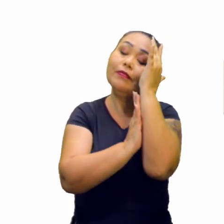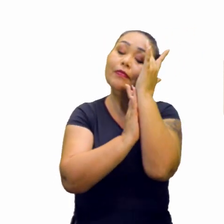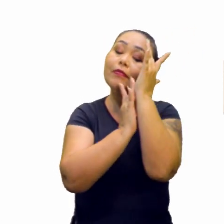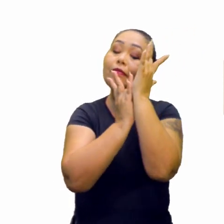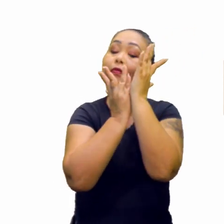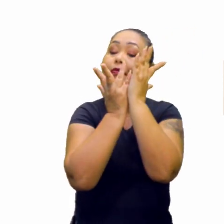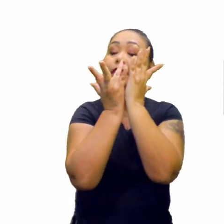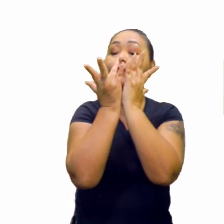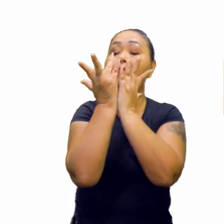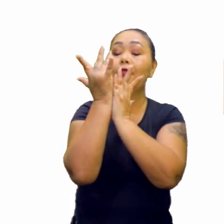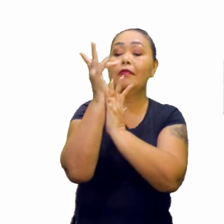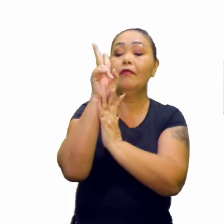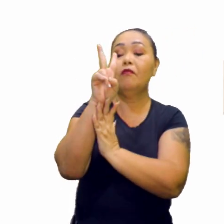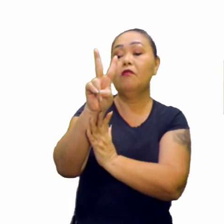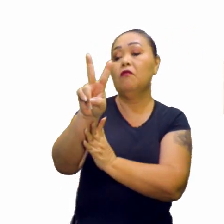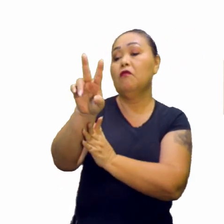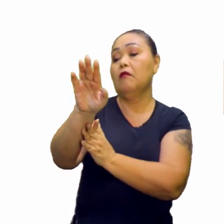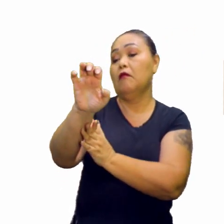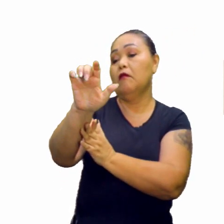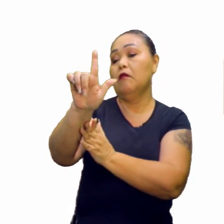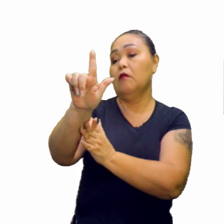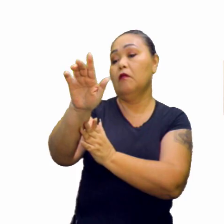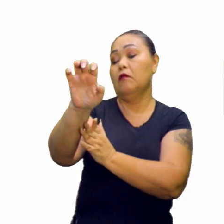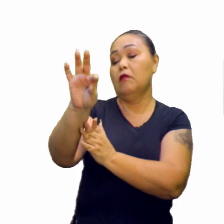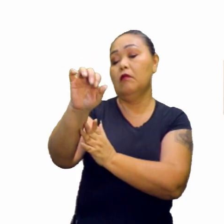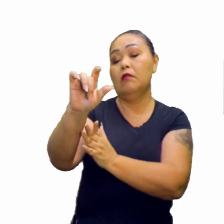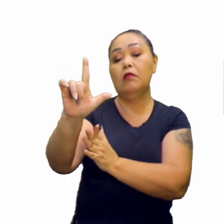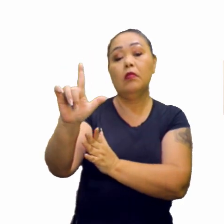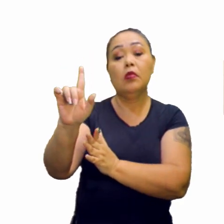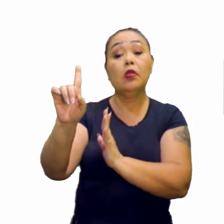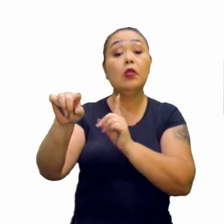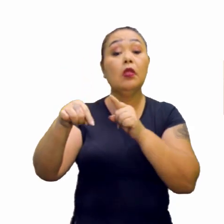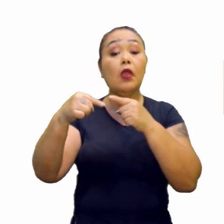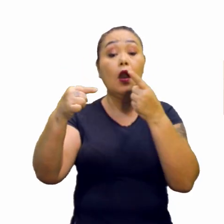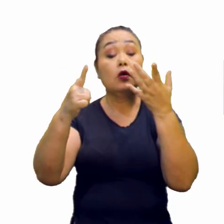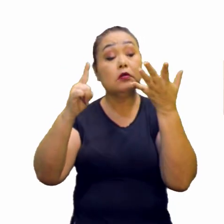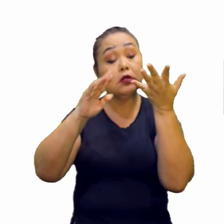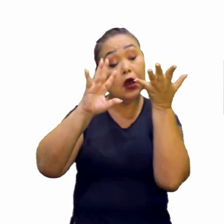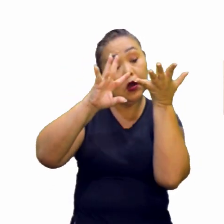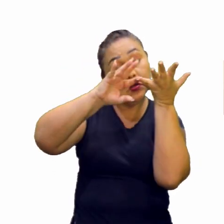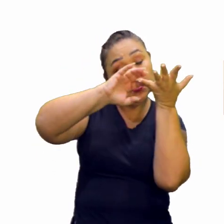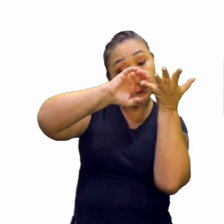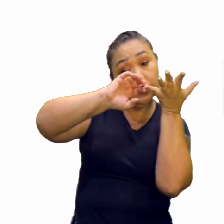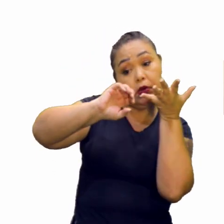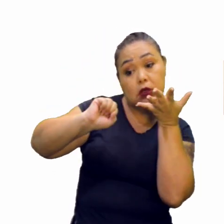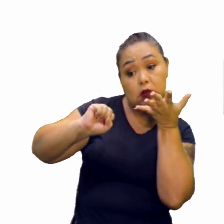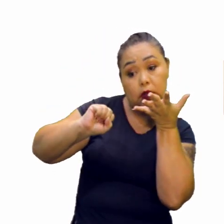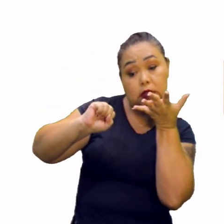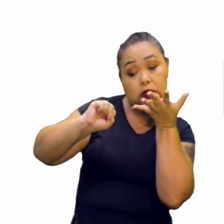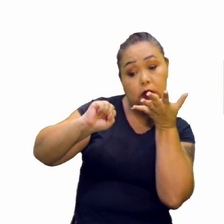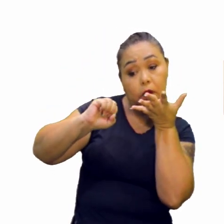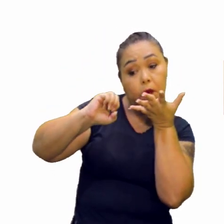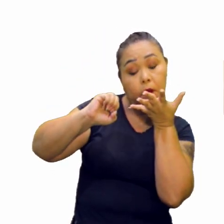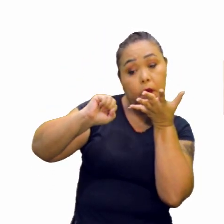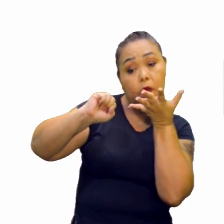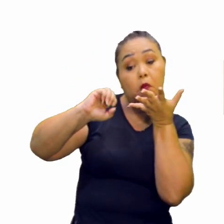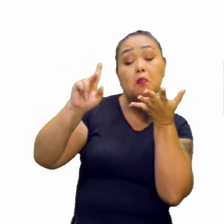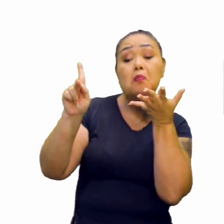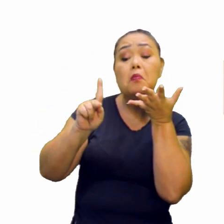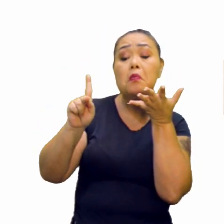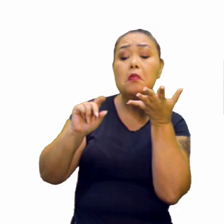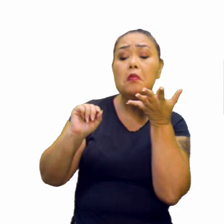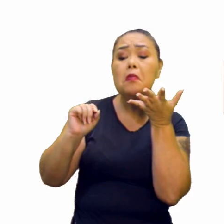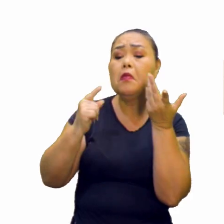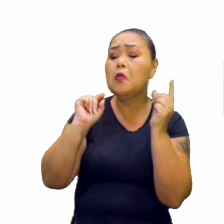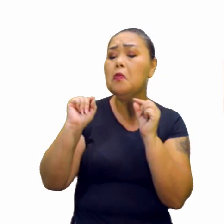E aí está escrito aqui, consiste na supressão parcial. Professor, eu já vi